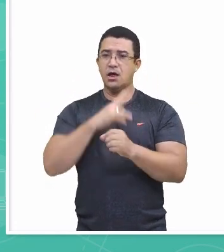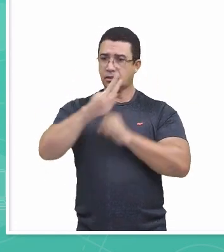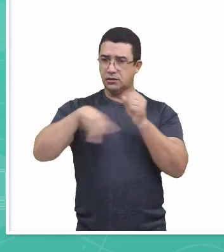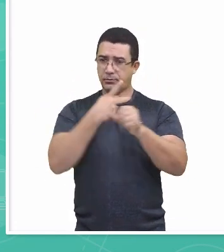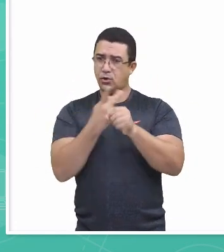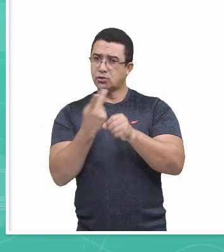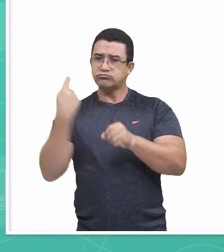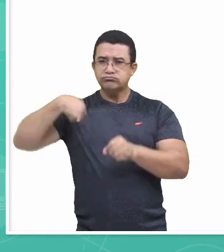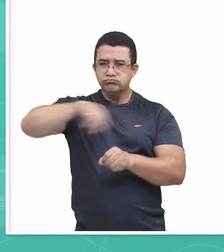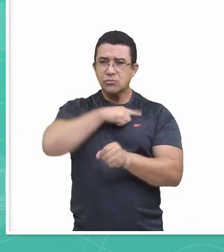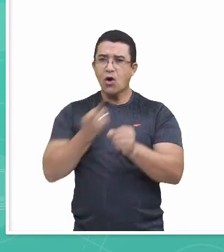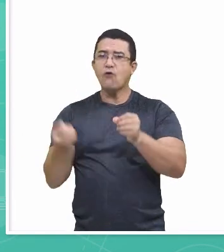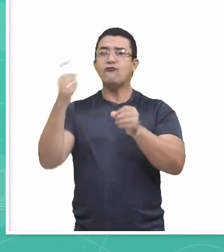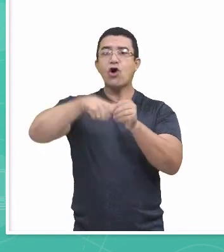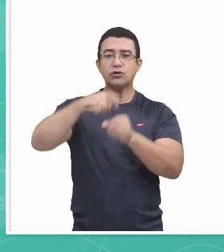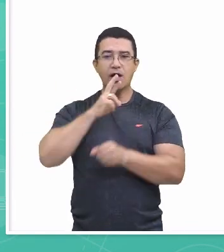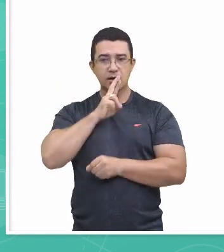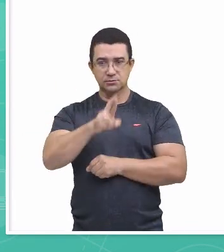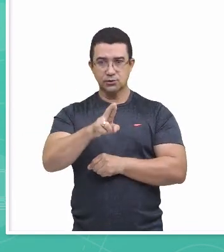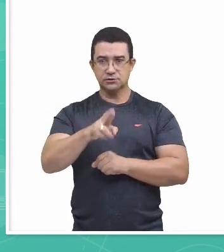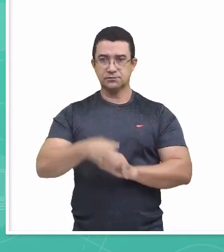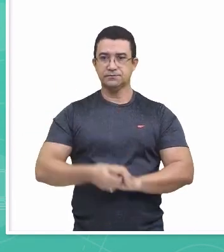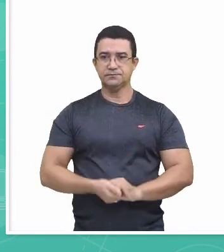nós retornaremos com a resposta.